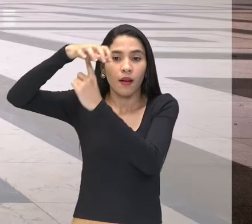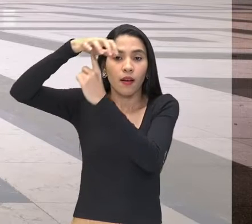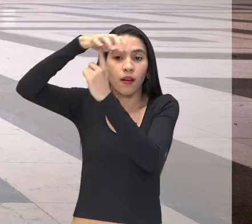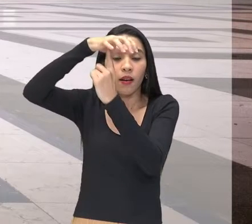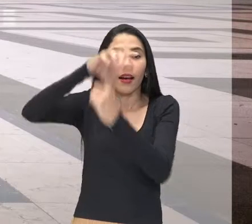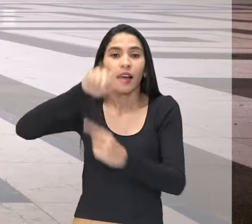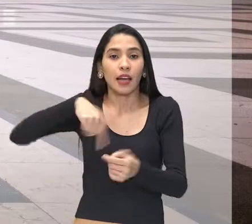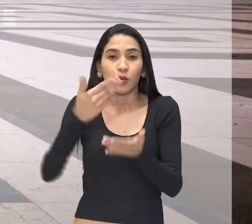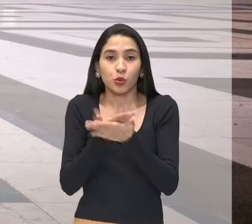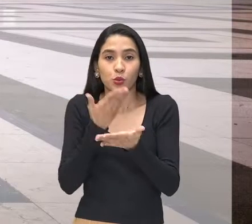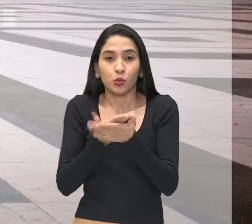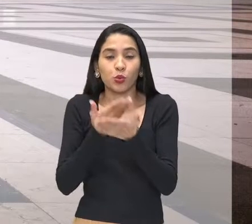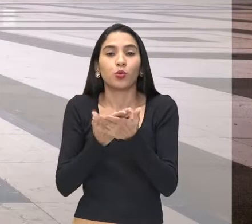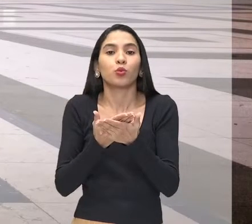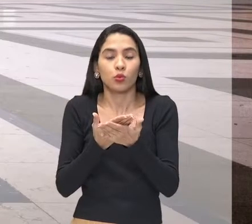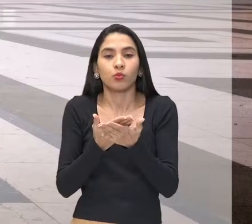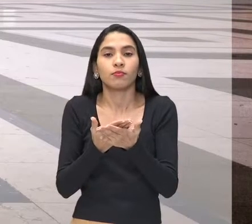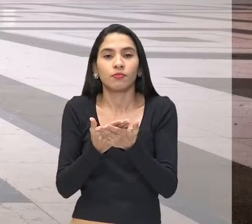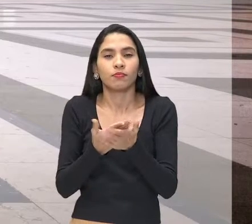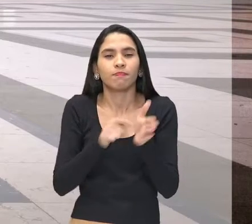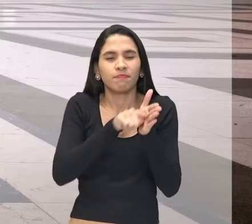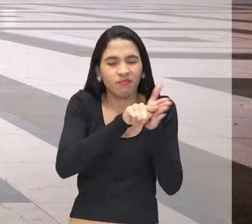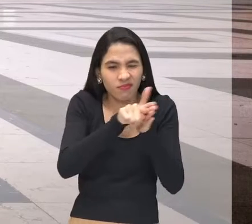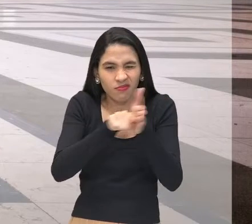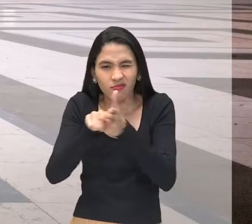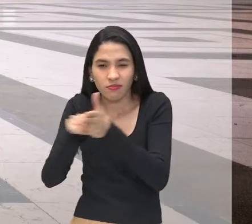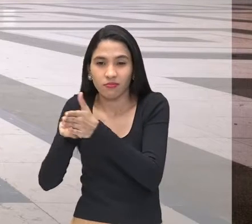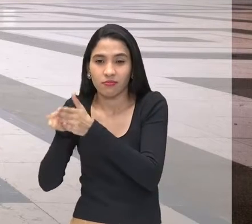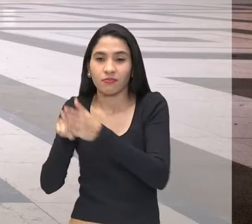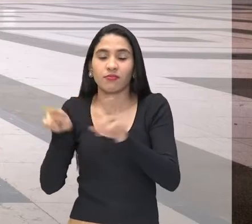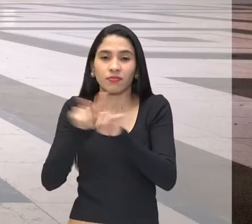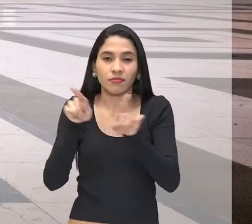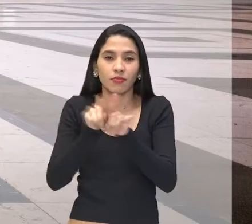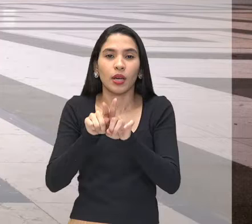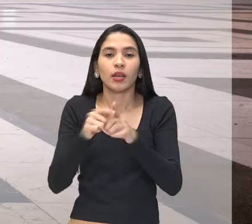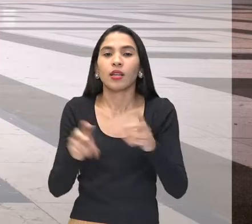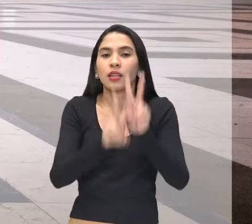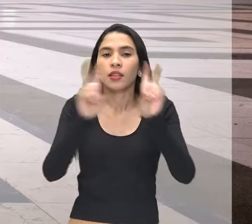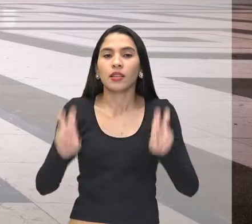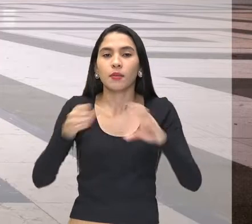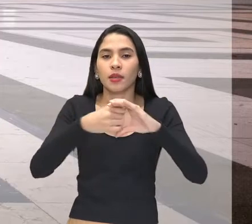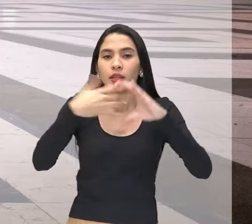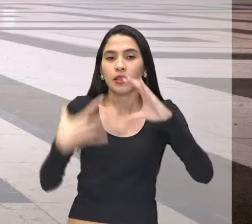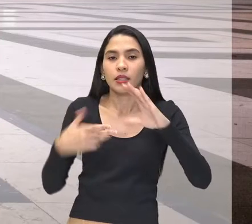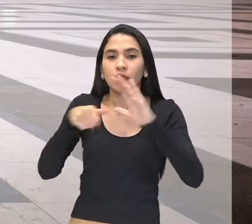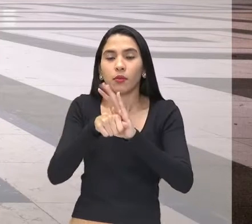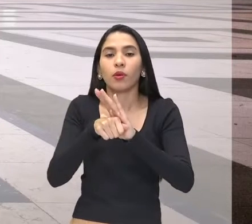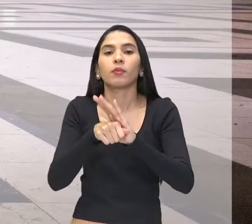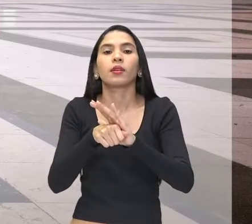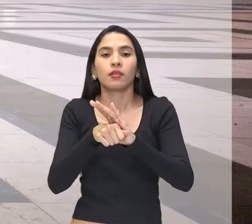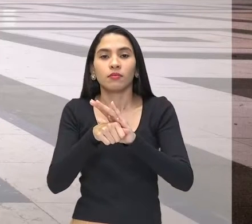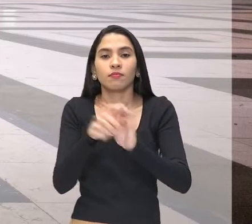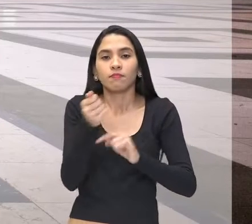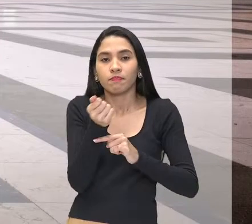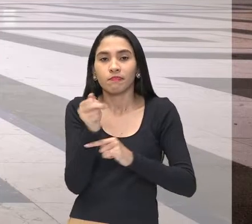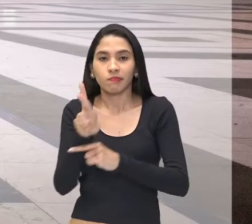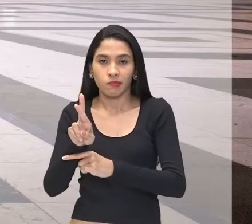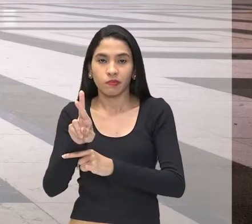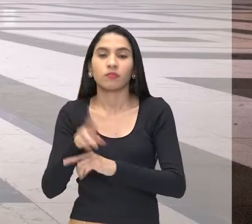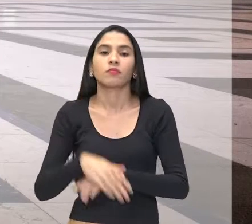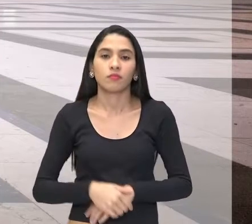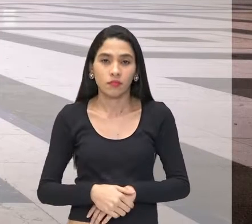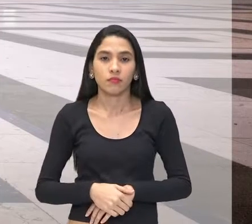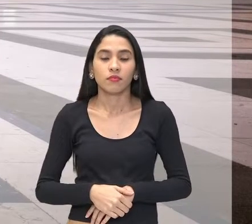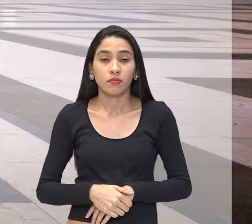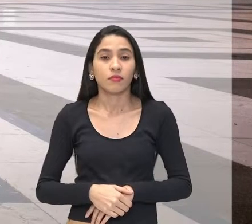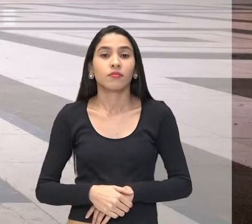resultados de estudos que foram feitos ao longo dos anos sobre propriedades e composição do ar. E foi